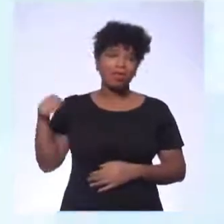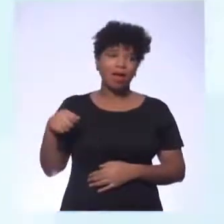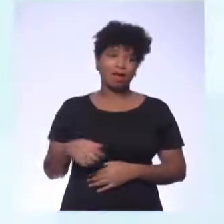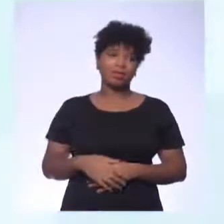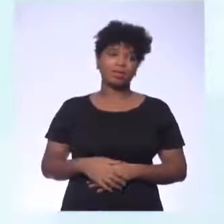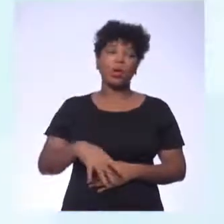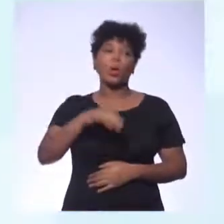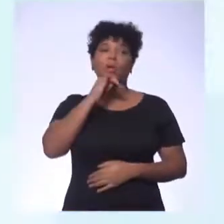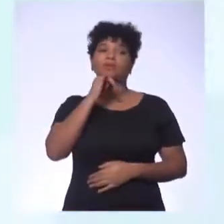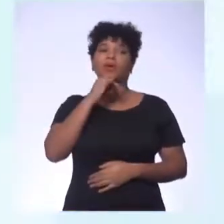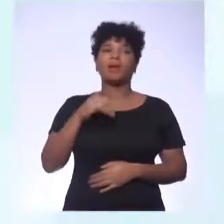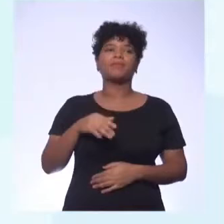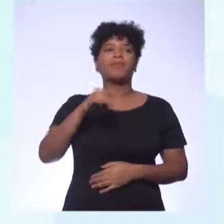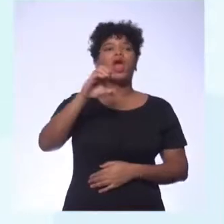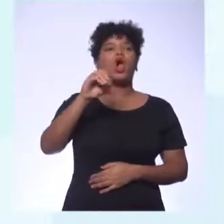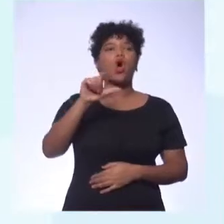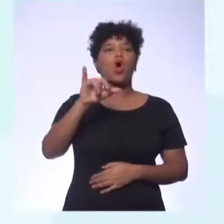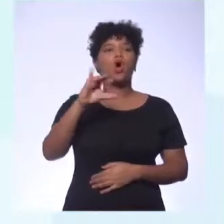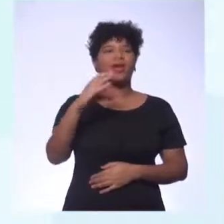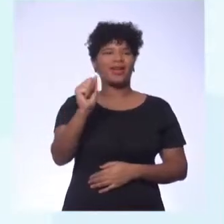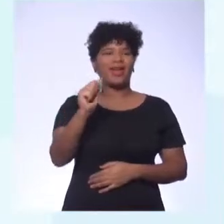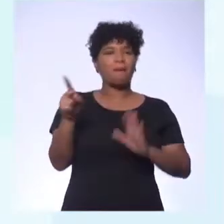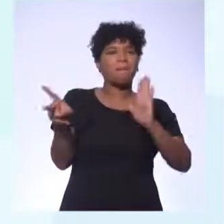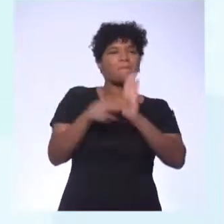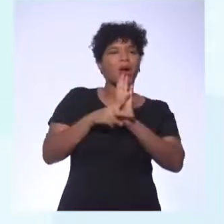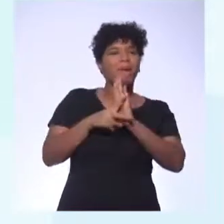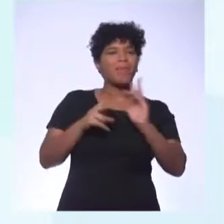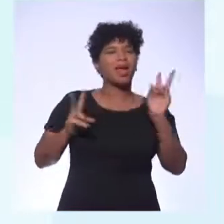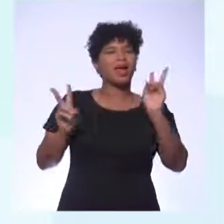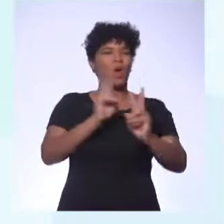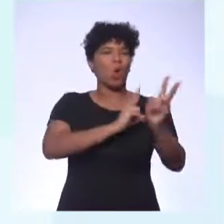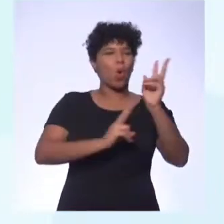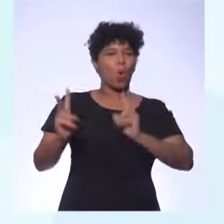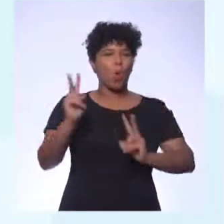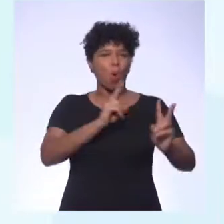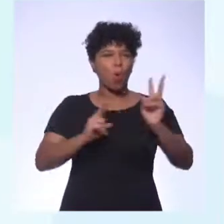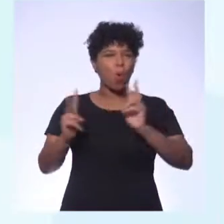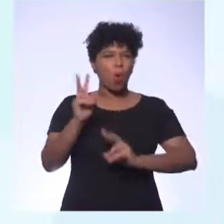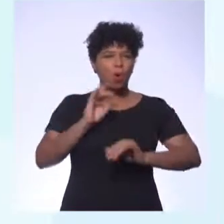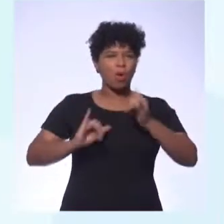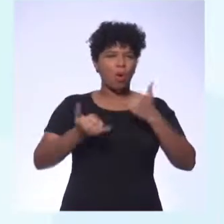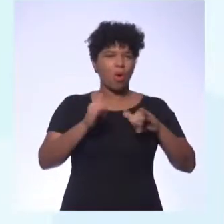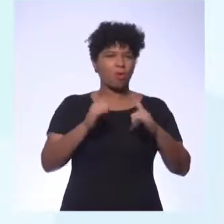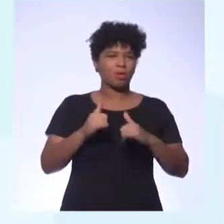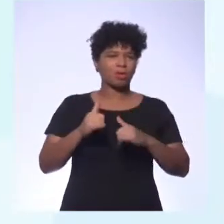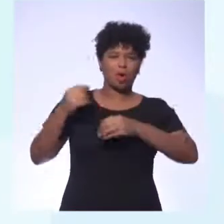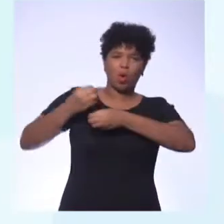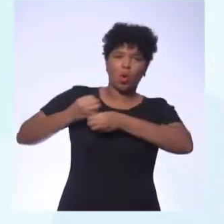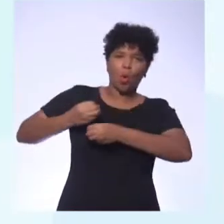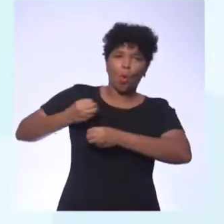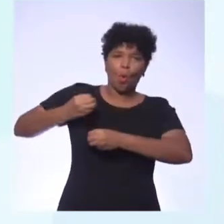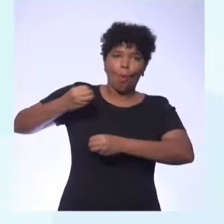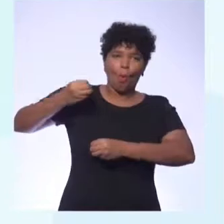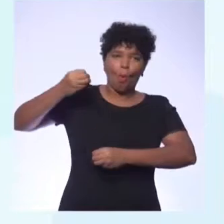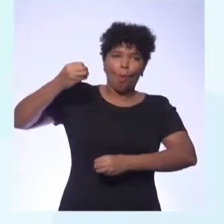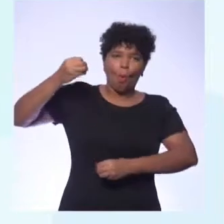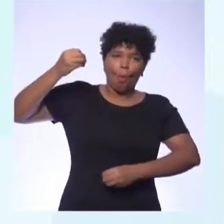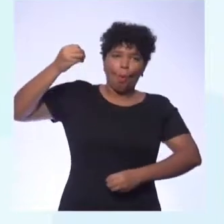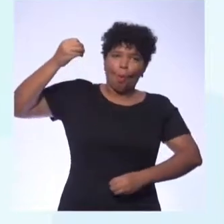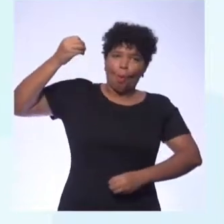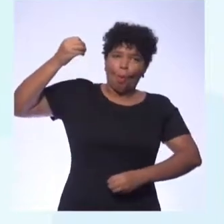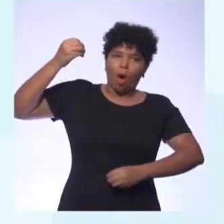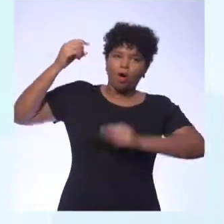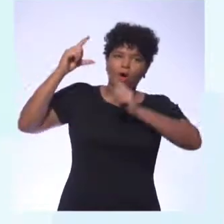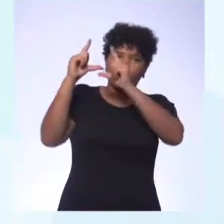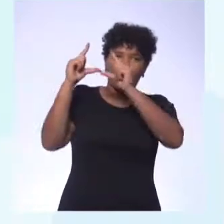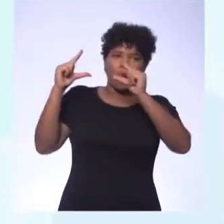eólica. Né? Então a gente tem que imaginar que para eu produzir essa torre, que é gigantesca, né? Quanto que eu vou